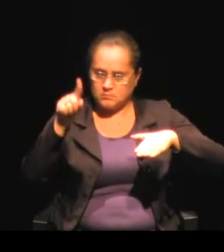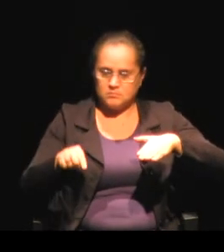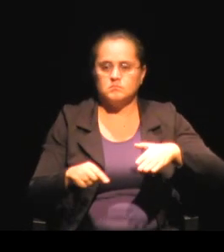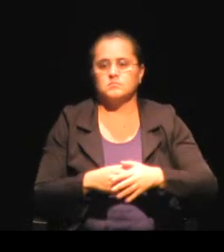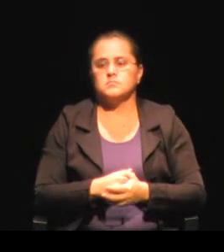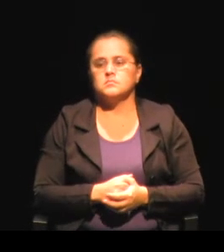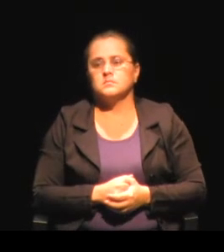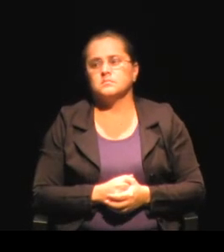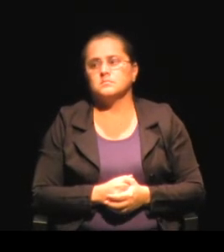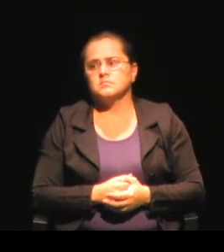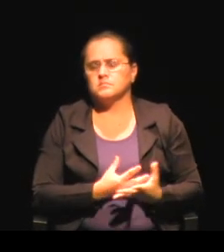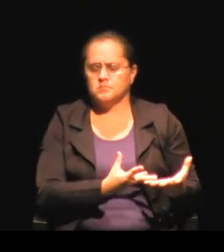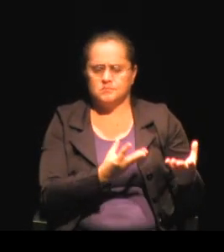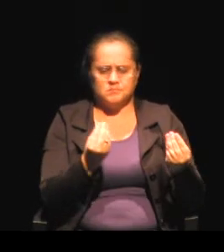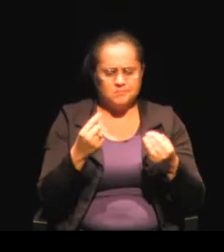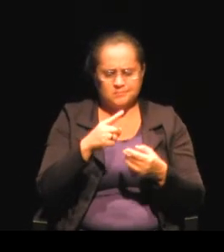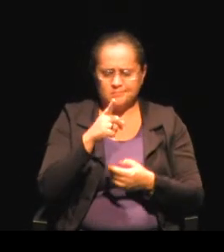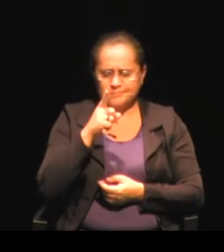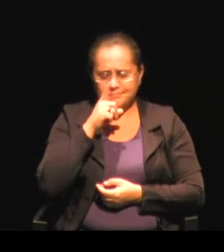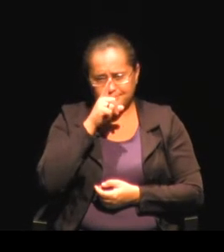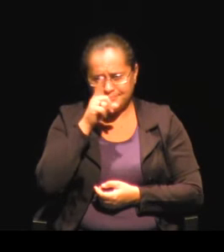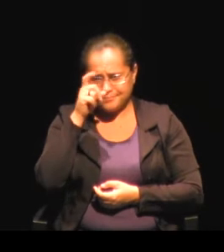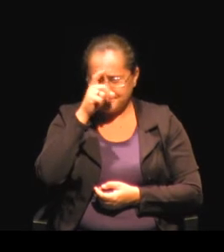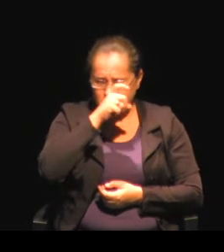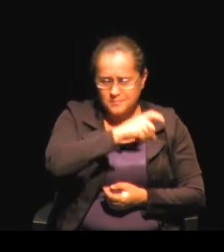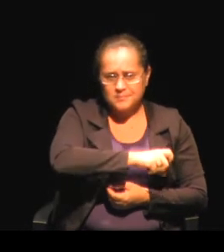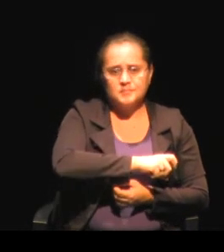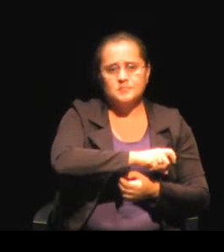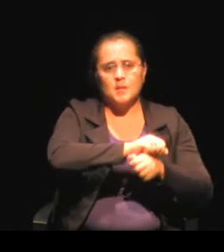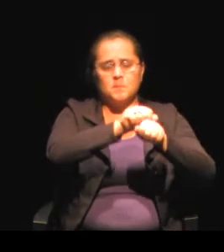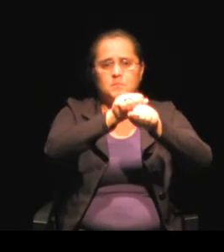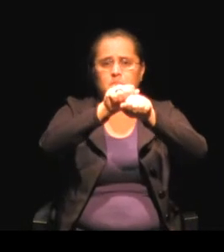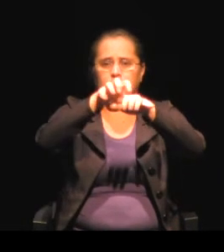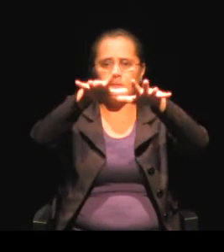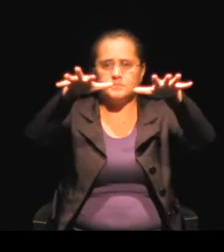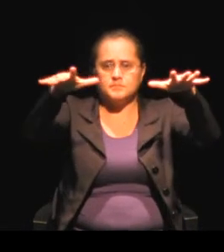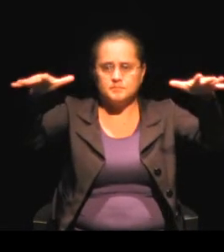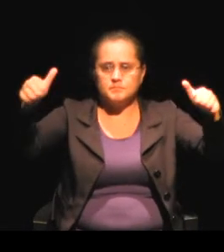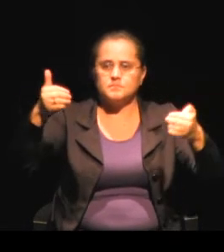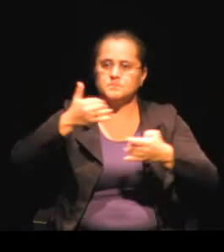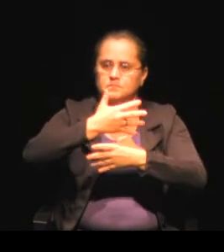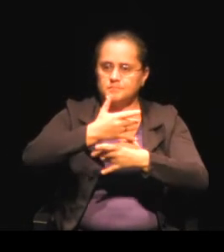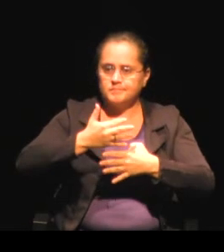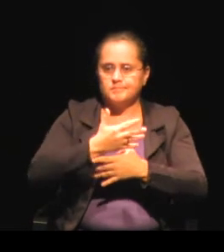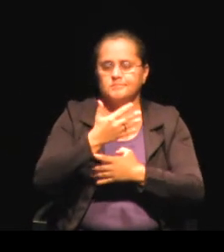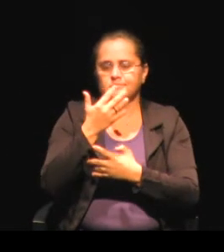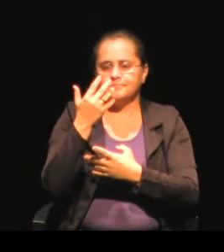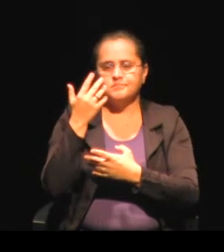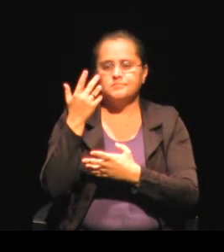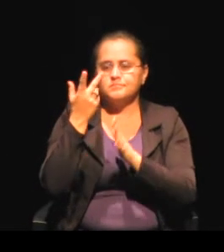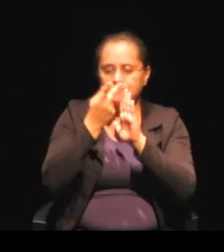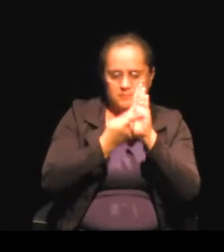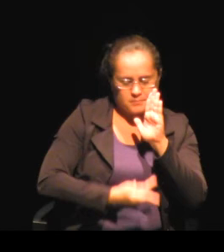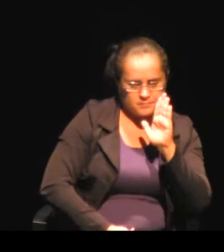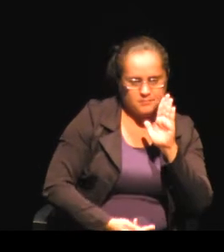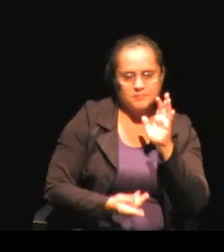com pilares no meio das salas, muito precariamente, todas essas instalações espalhadas pela cidade, e